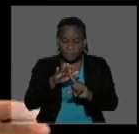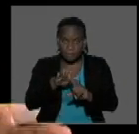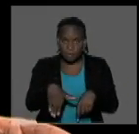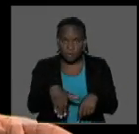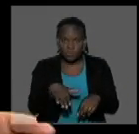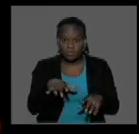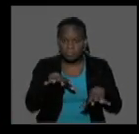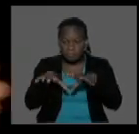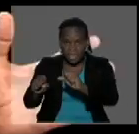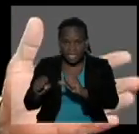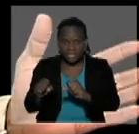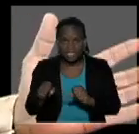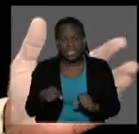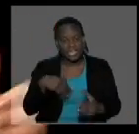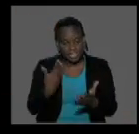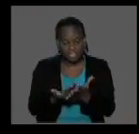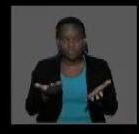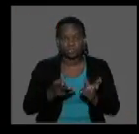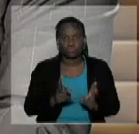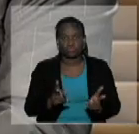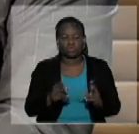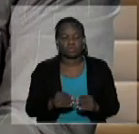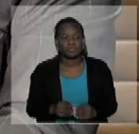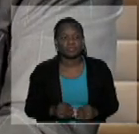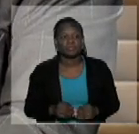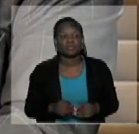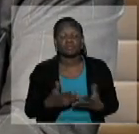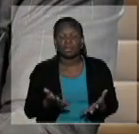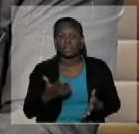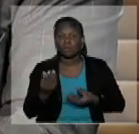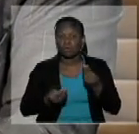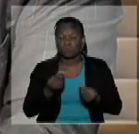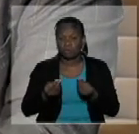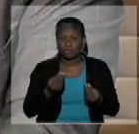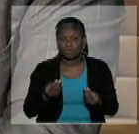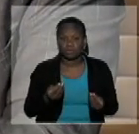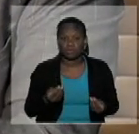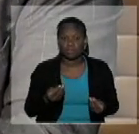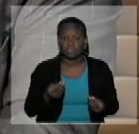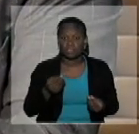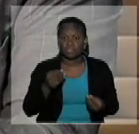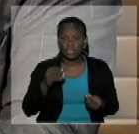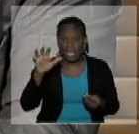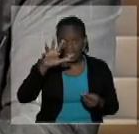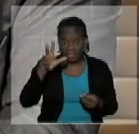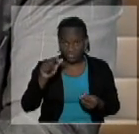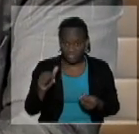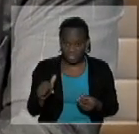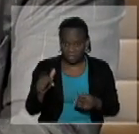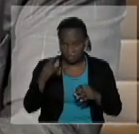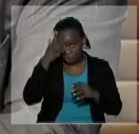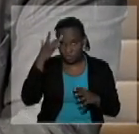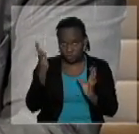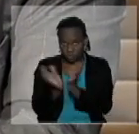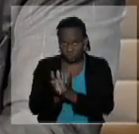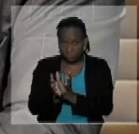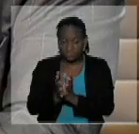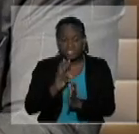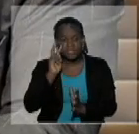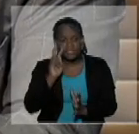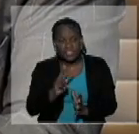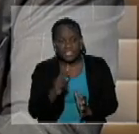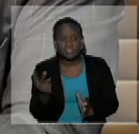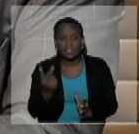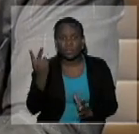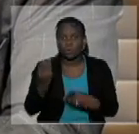do colonialismo que persiste até hoje. E de que forma é que a visão africana